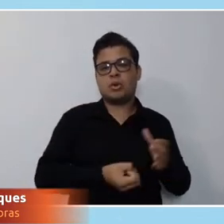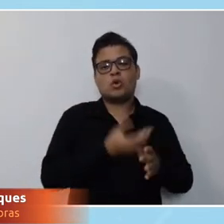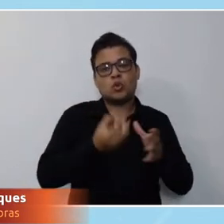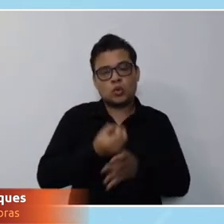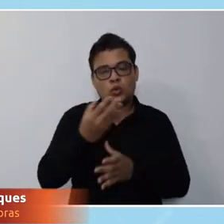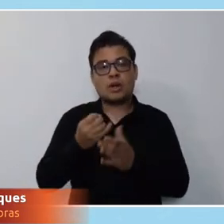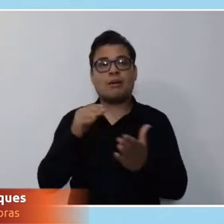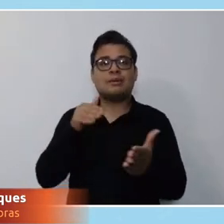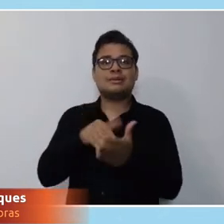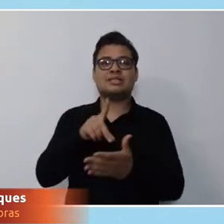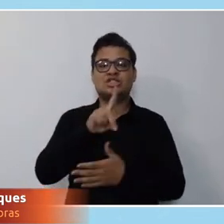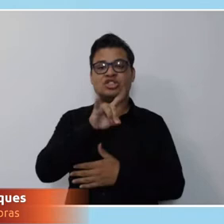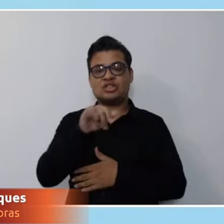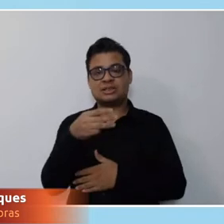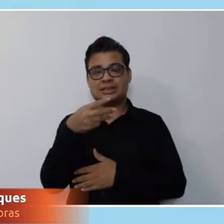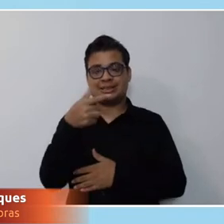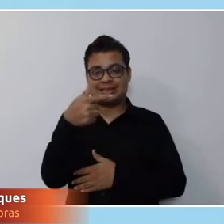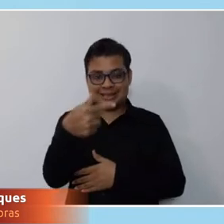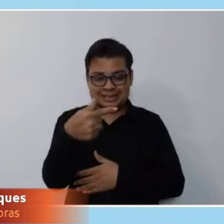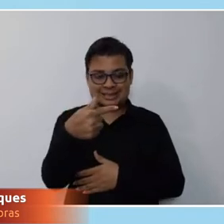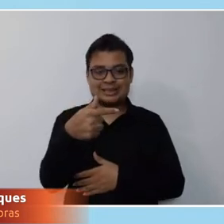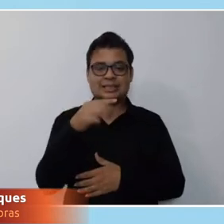pelo site